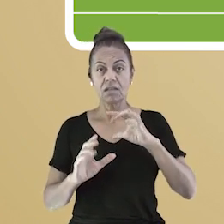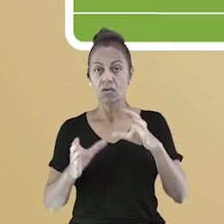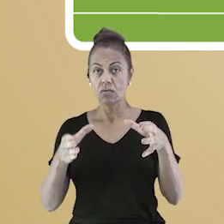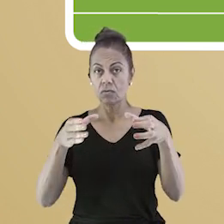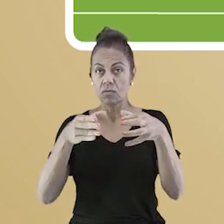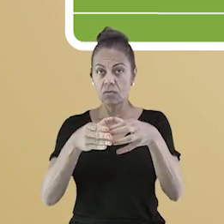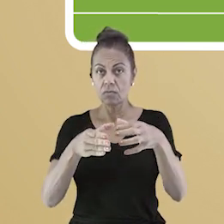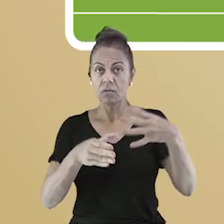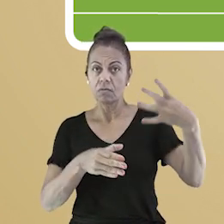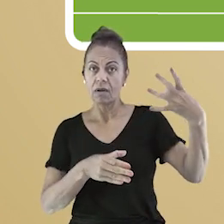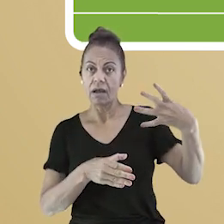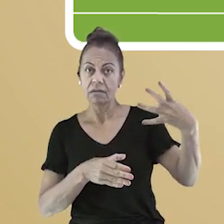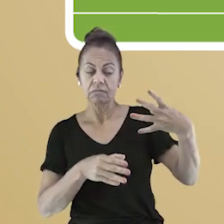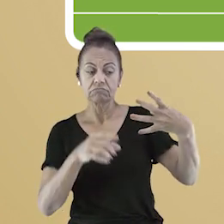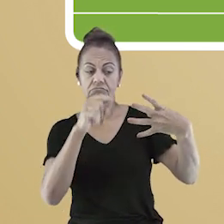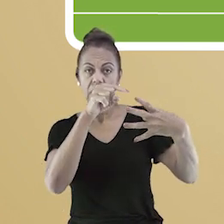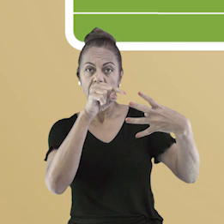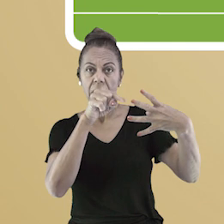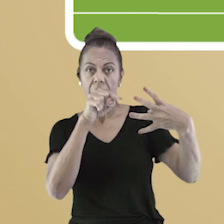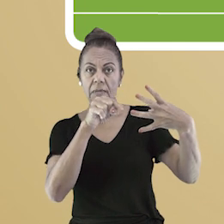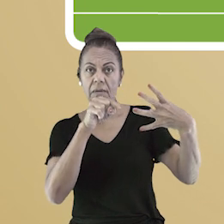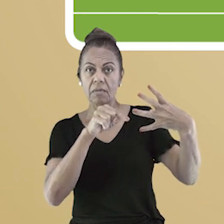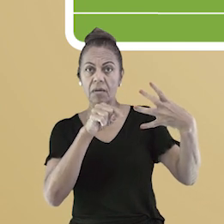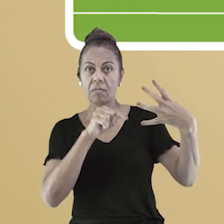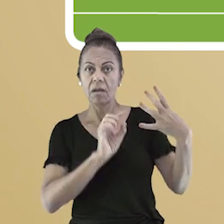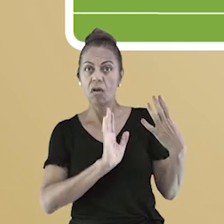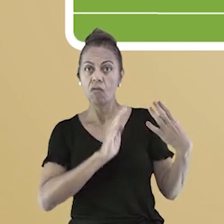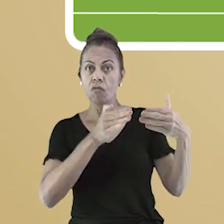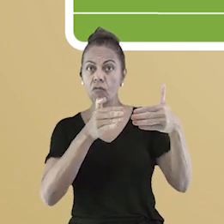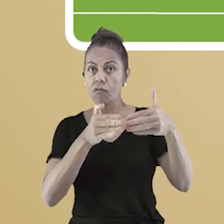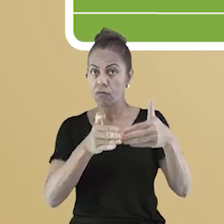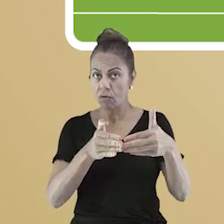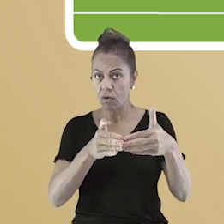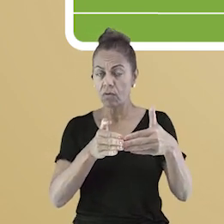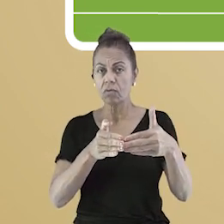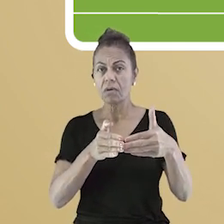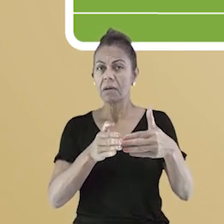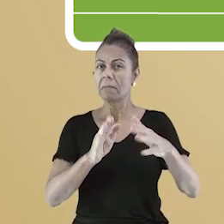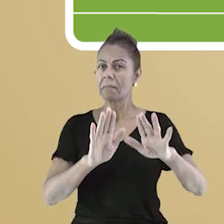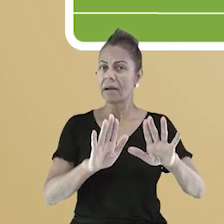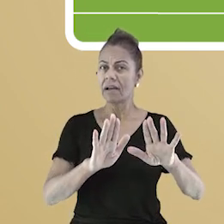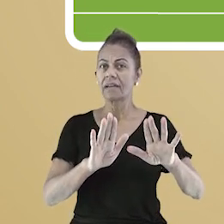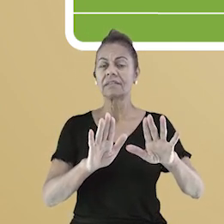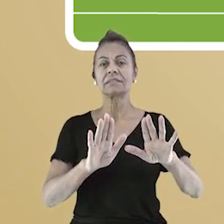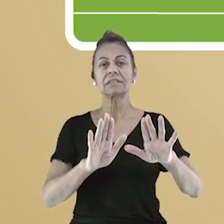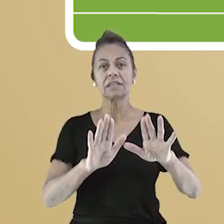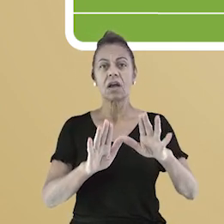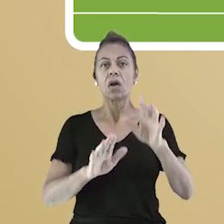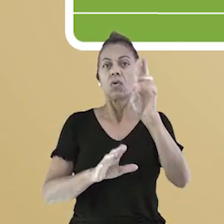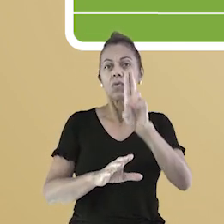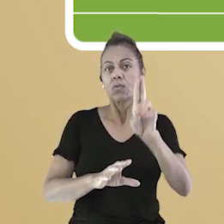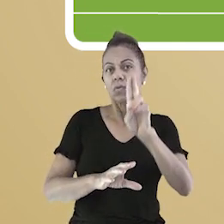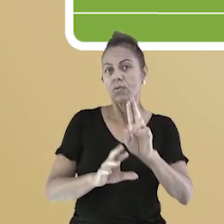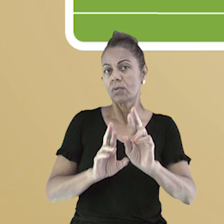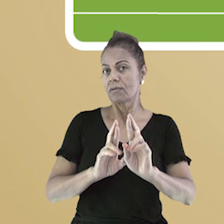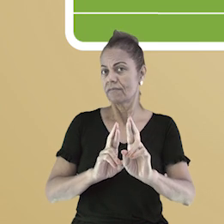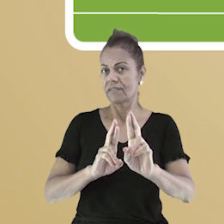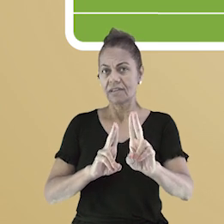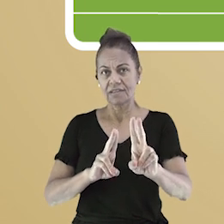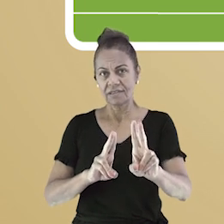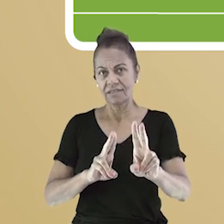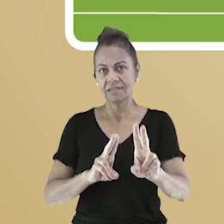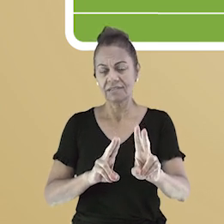grupos. Apesar de terem a mesma finalidade, ocorrem de maneiras diferentes. Muito importante saber, os